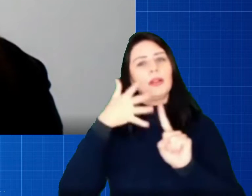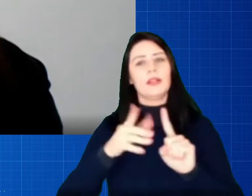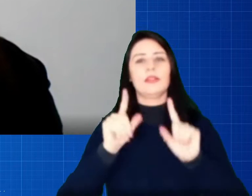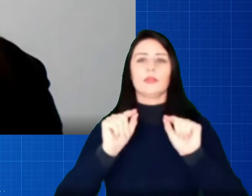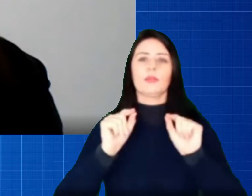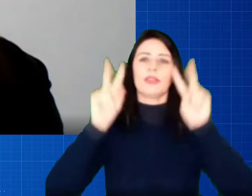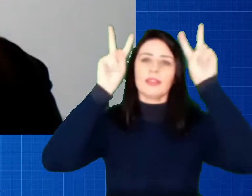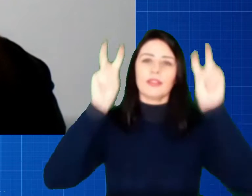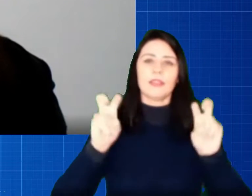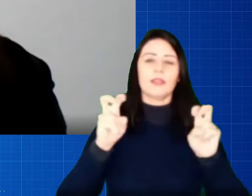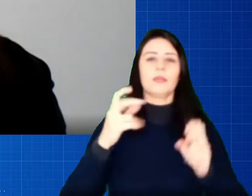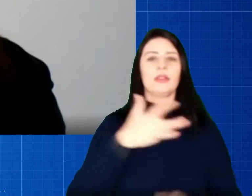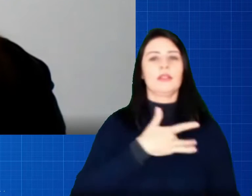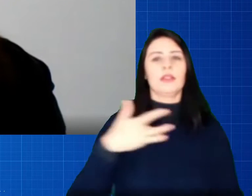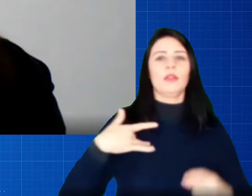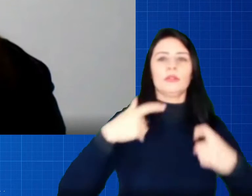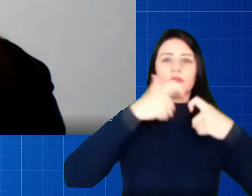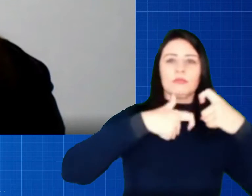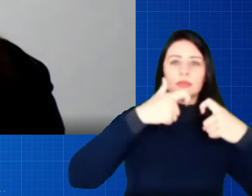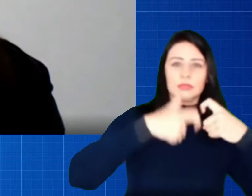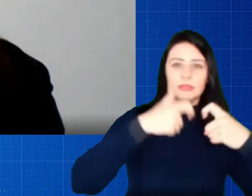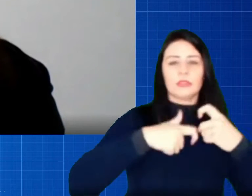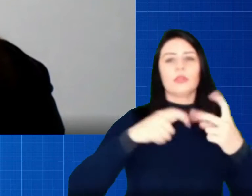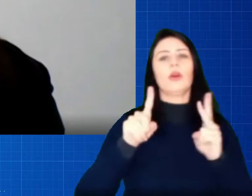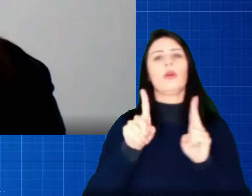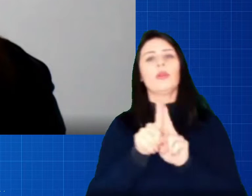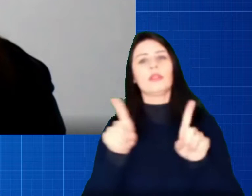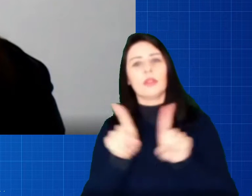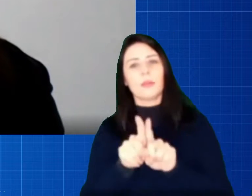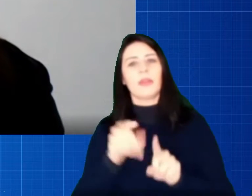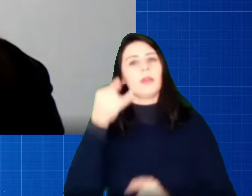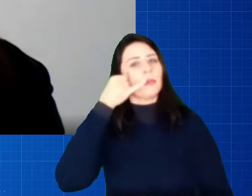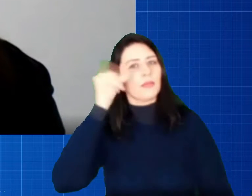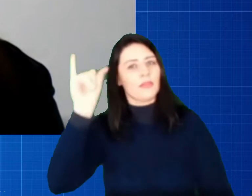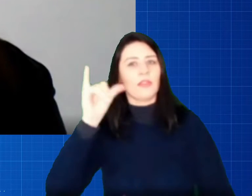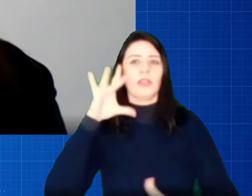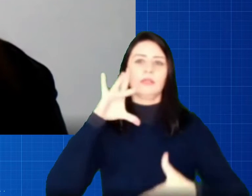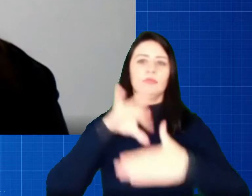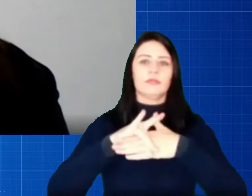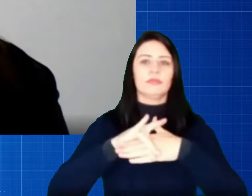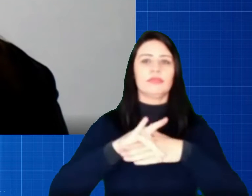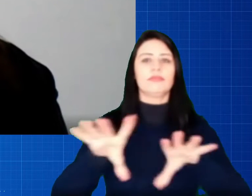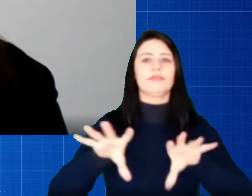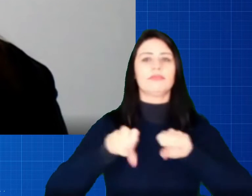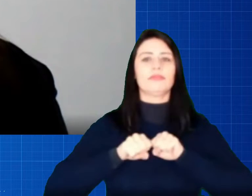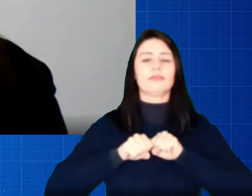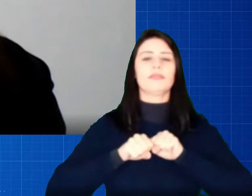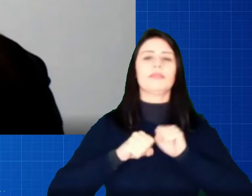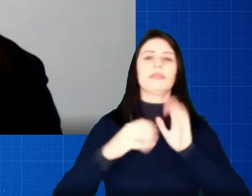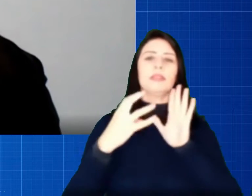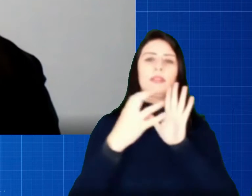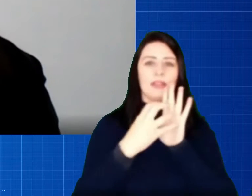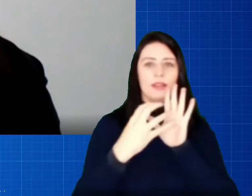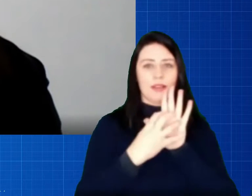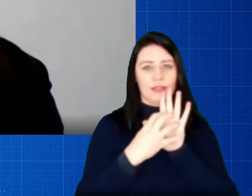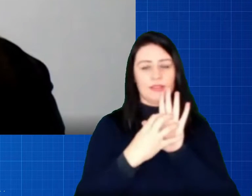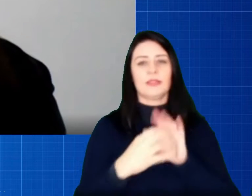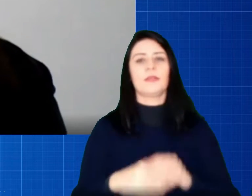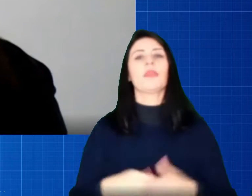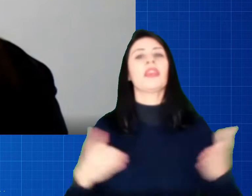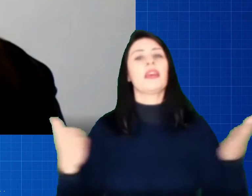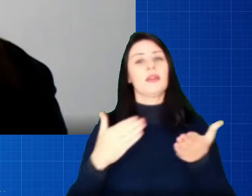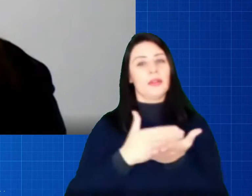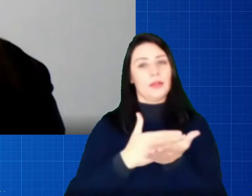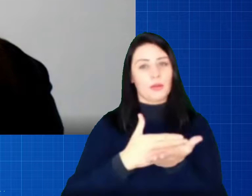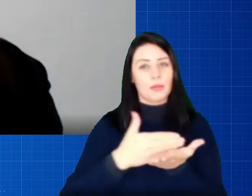temos como abordagem a saúde sexual reprodutiva e a prevenção das IST-AIDS. E para iniciar este